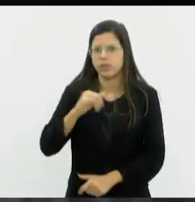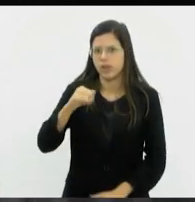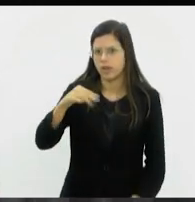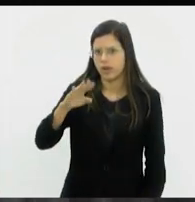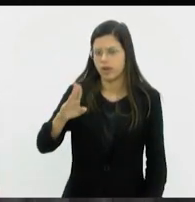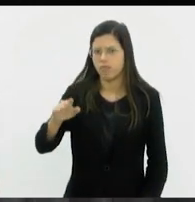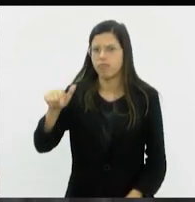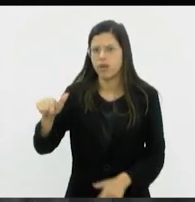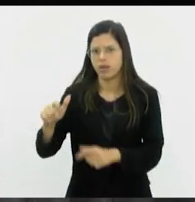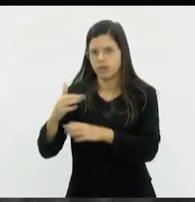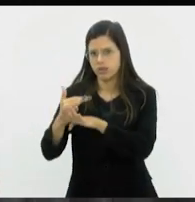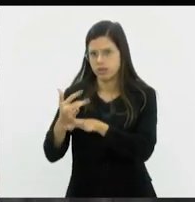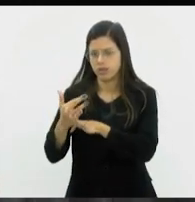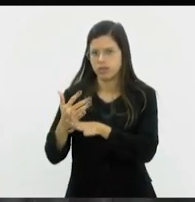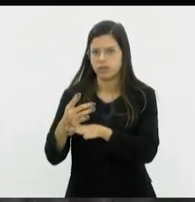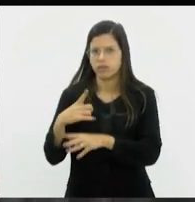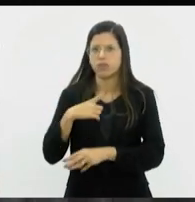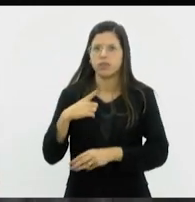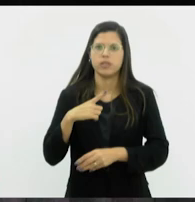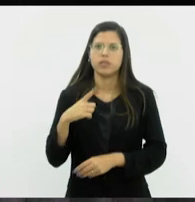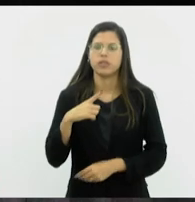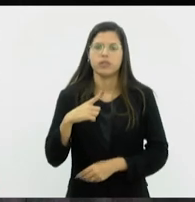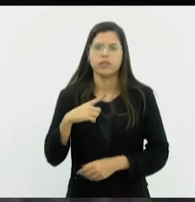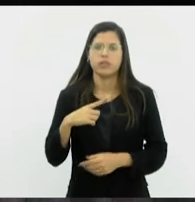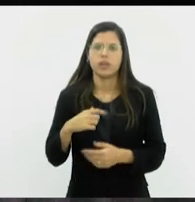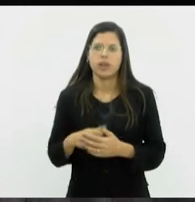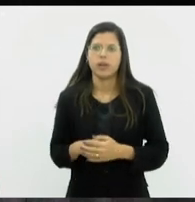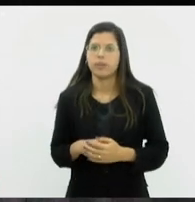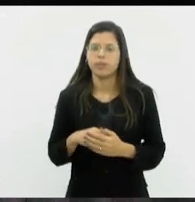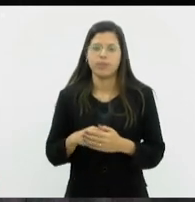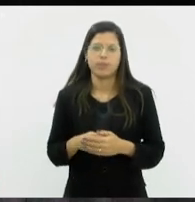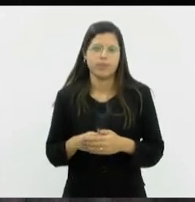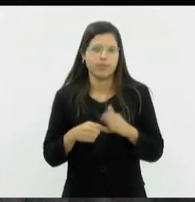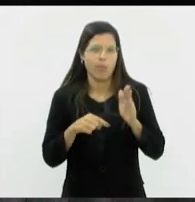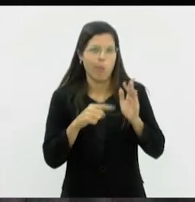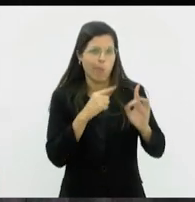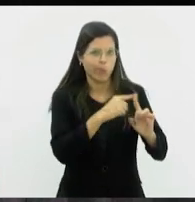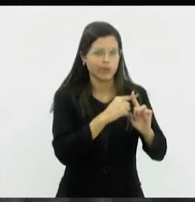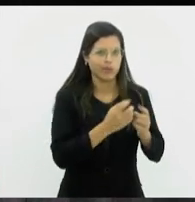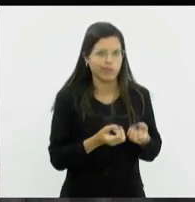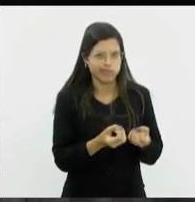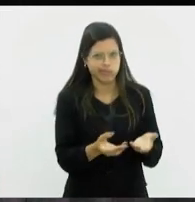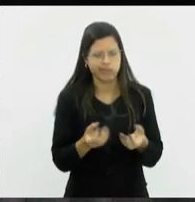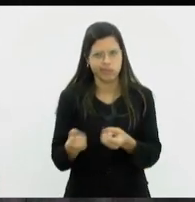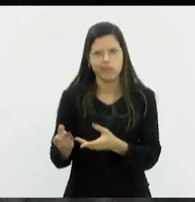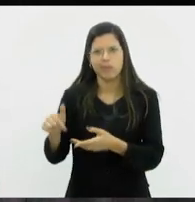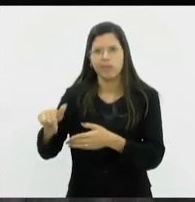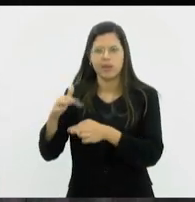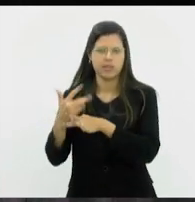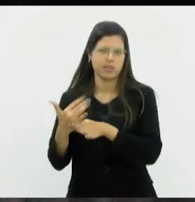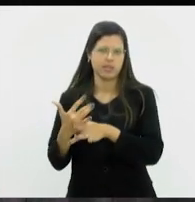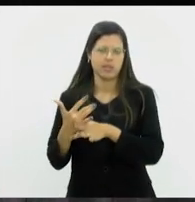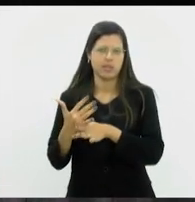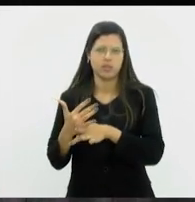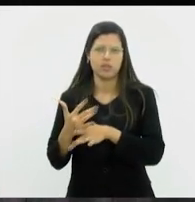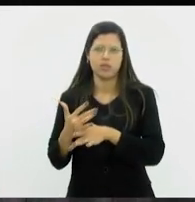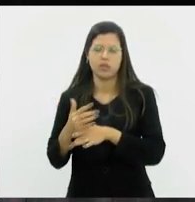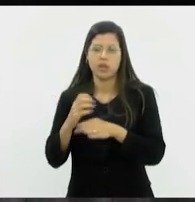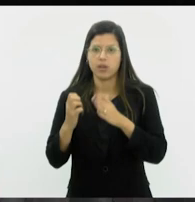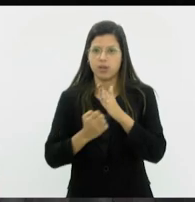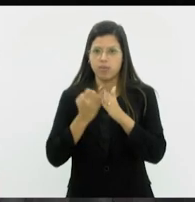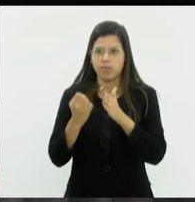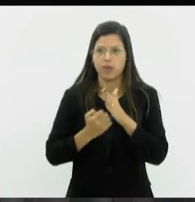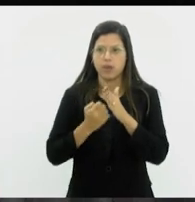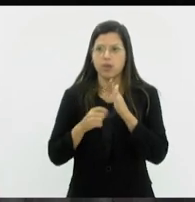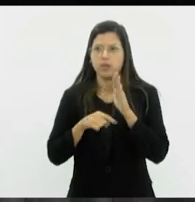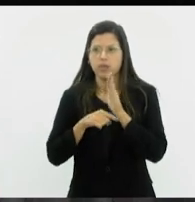de Itabapuana tem se traduzido em benefícios econômicos concretos para aquele município. A empresa contribui com